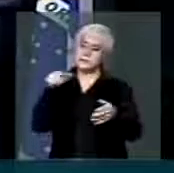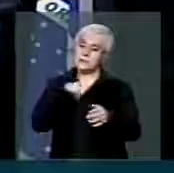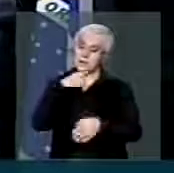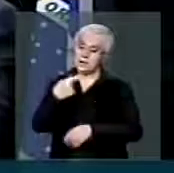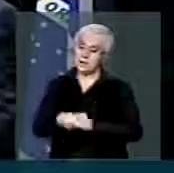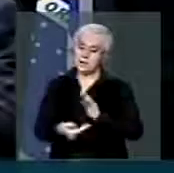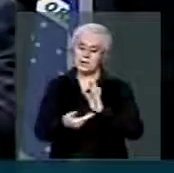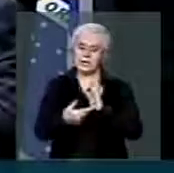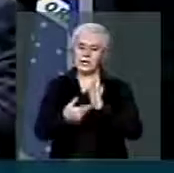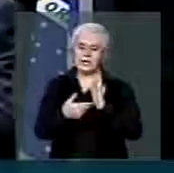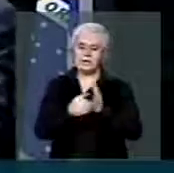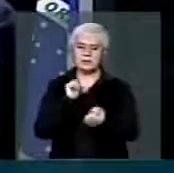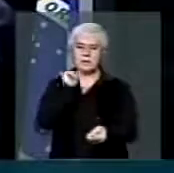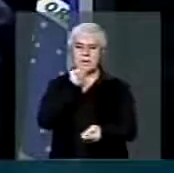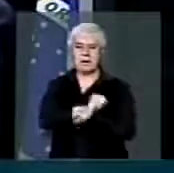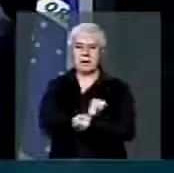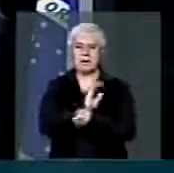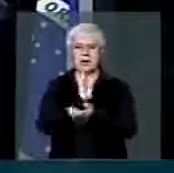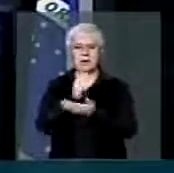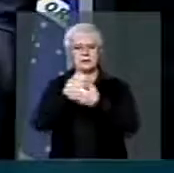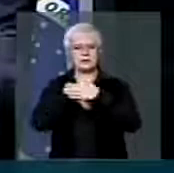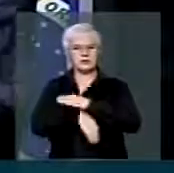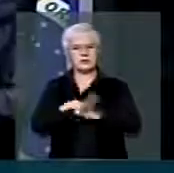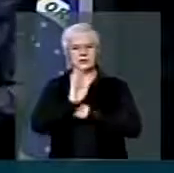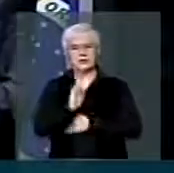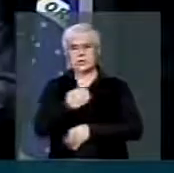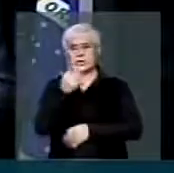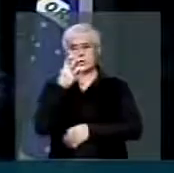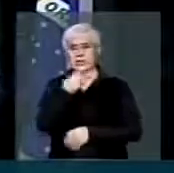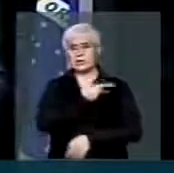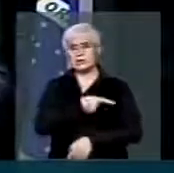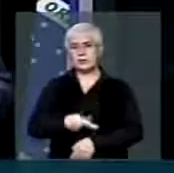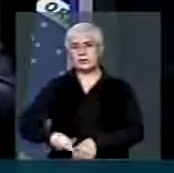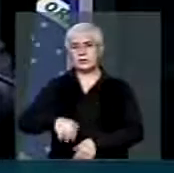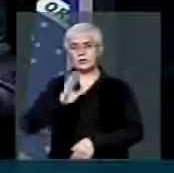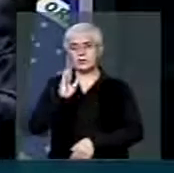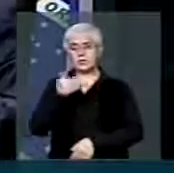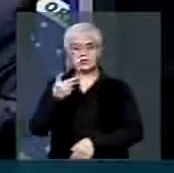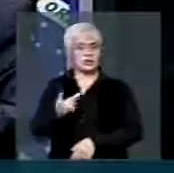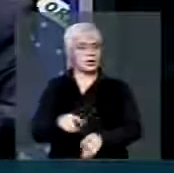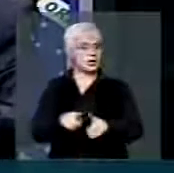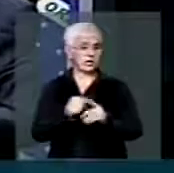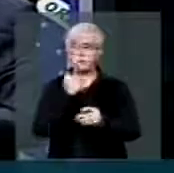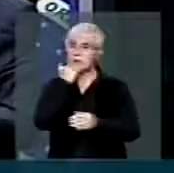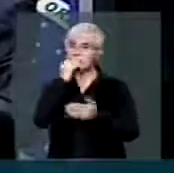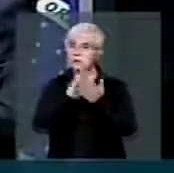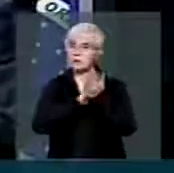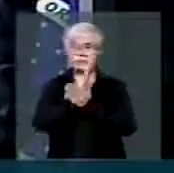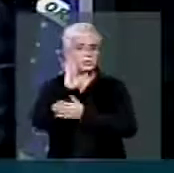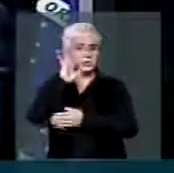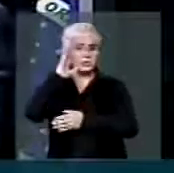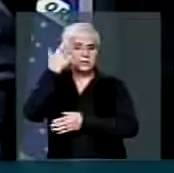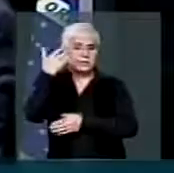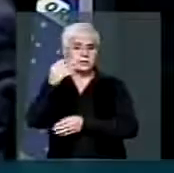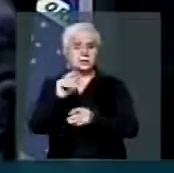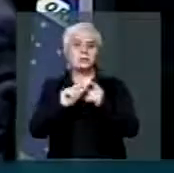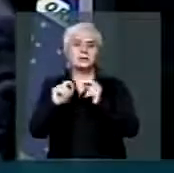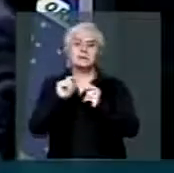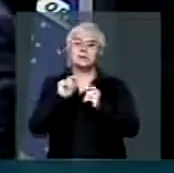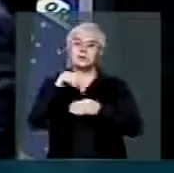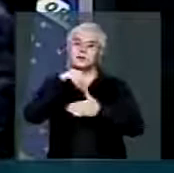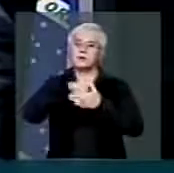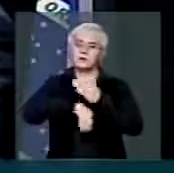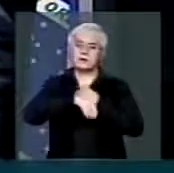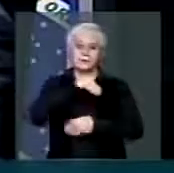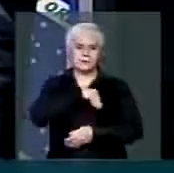nesta casa. Já passaram 3 presidentes aqui. Está emperrado nesta casa a votação